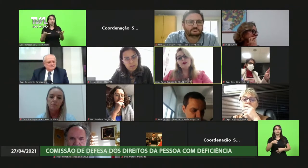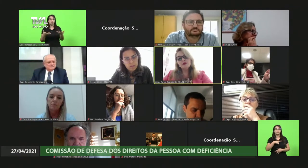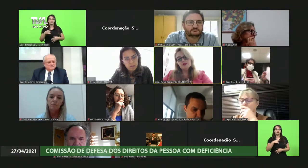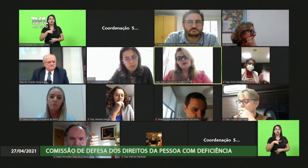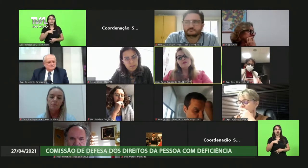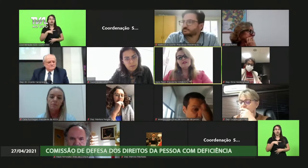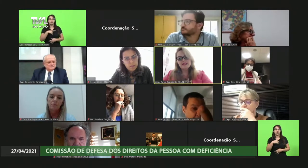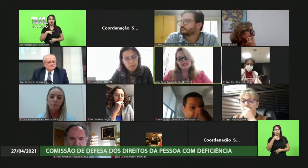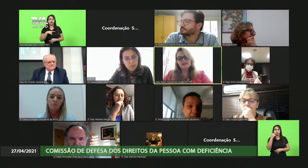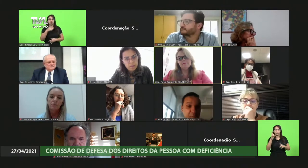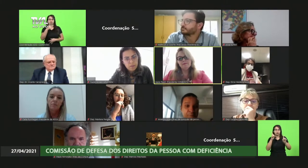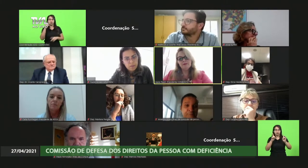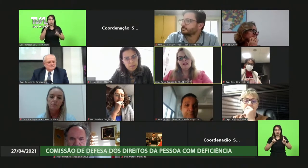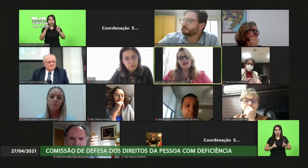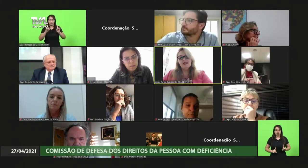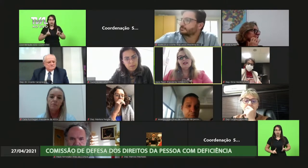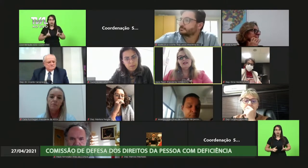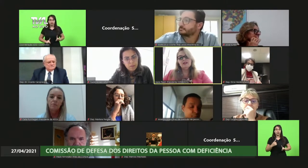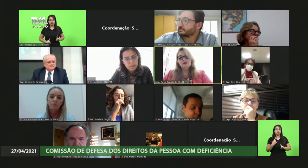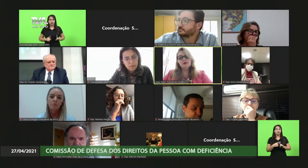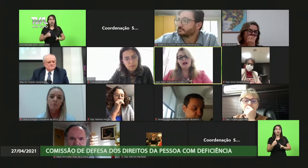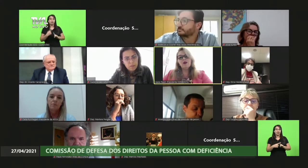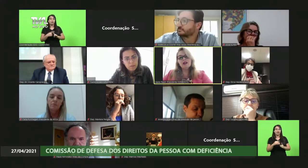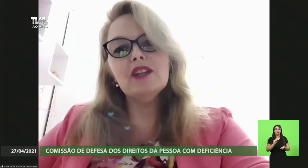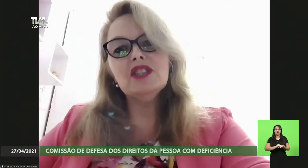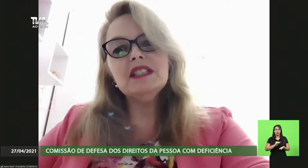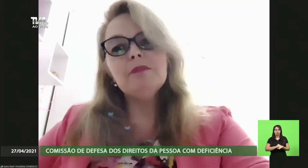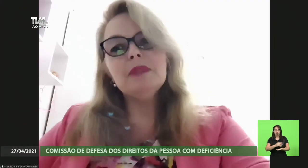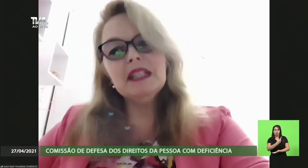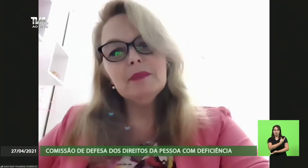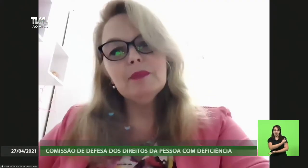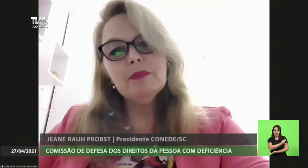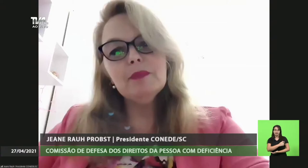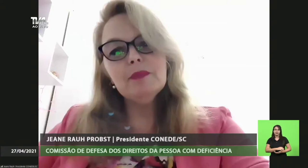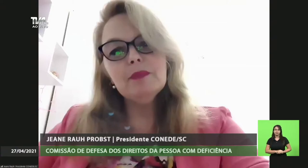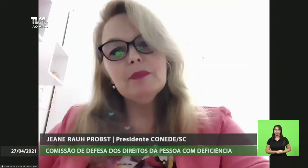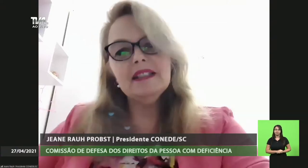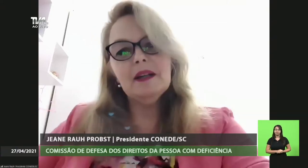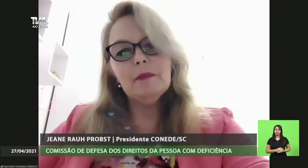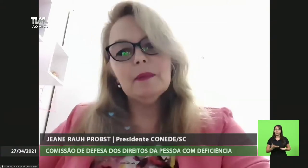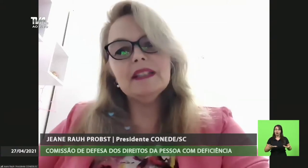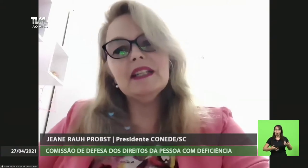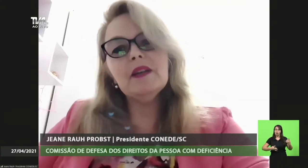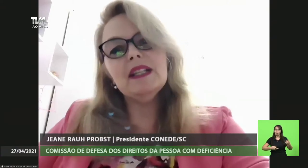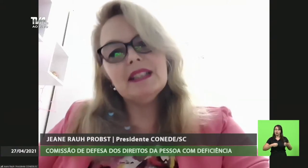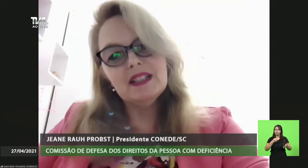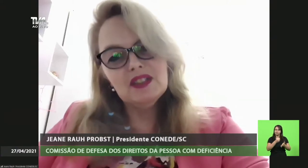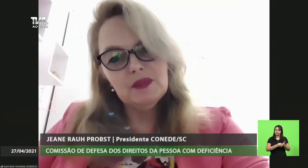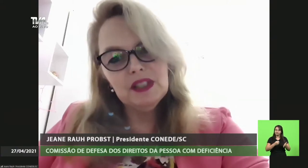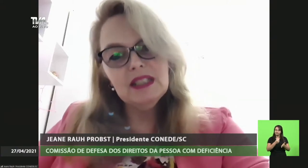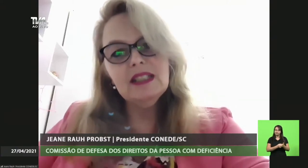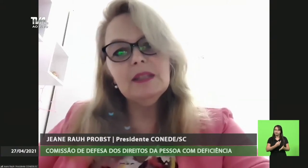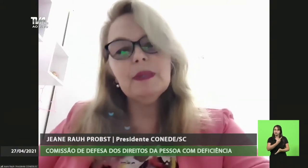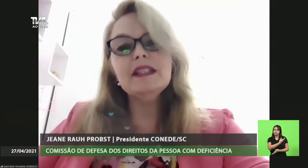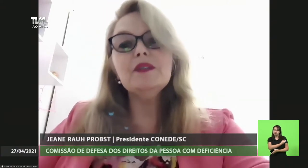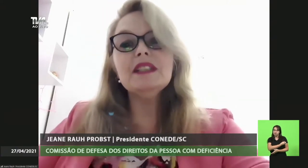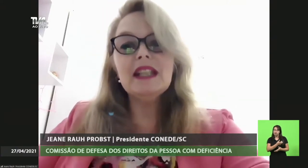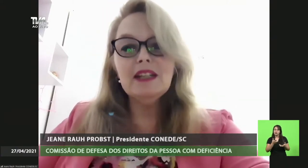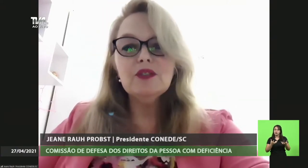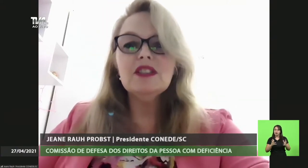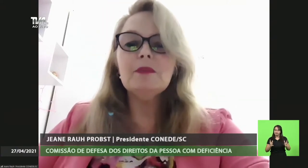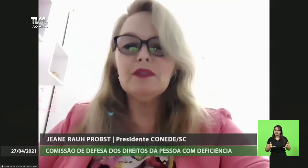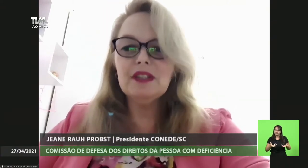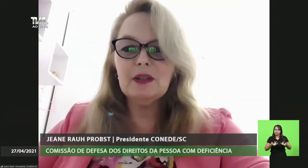foi por falta de uma vacina. Então, agora a gente briga por essa vacina para ter qualidade de vida e para